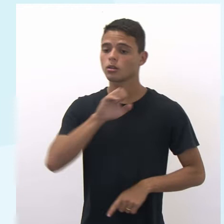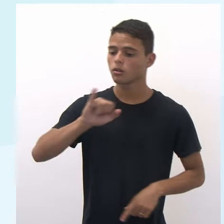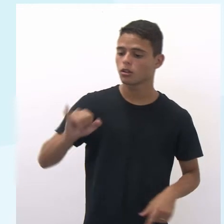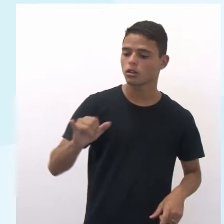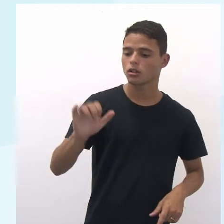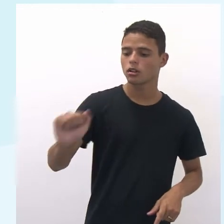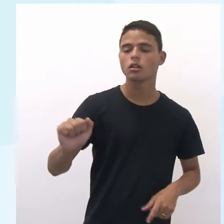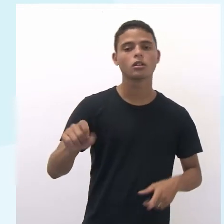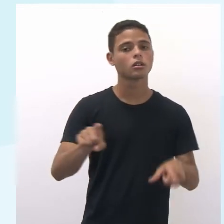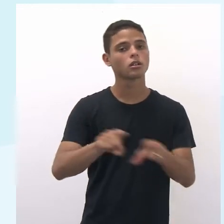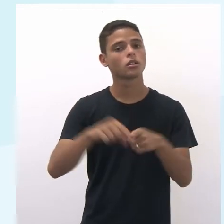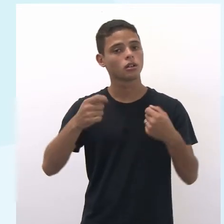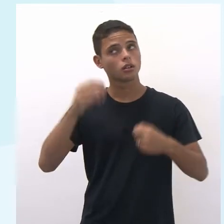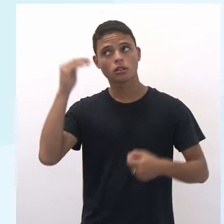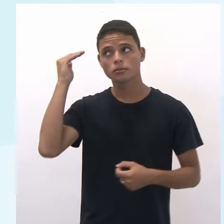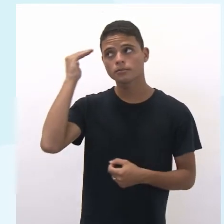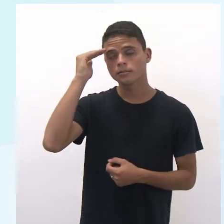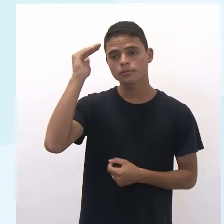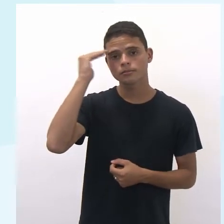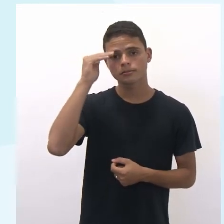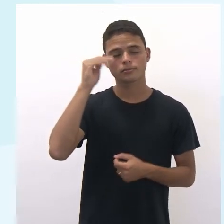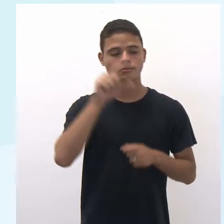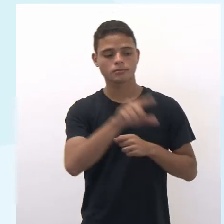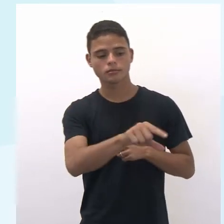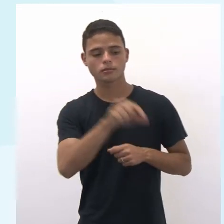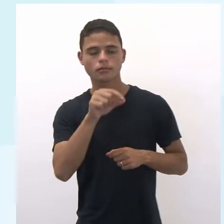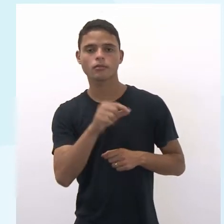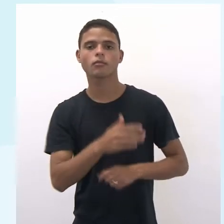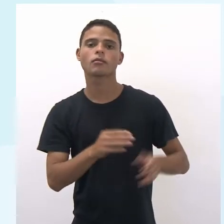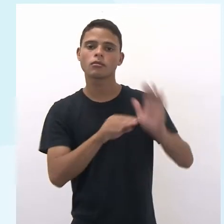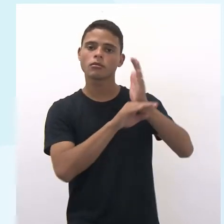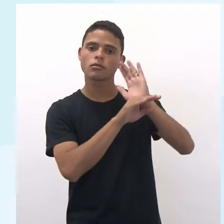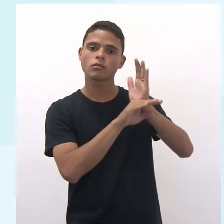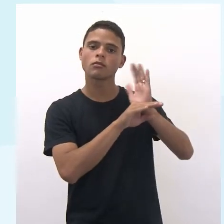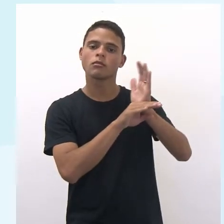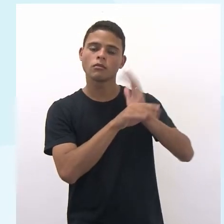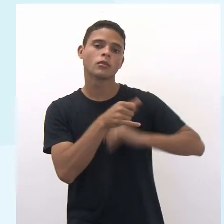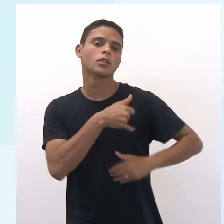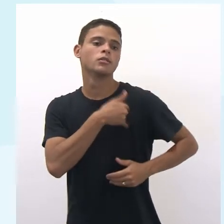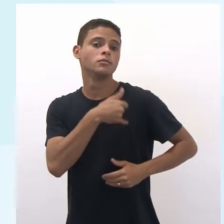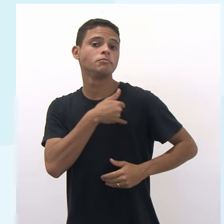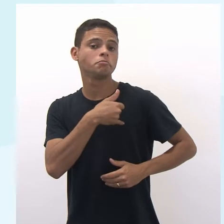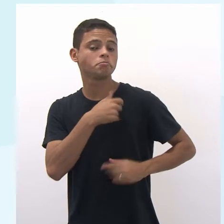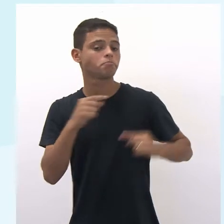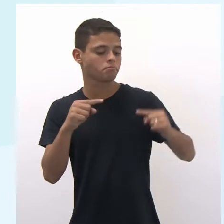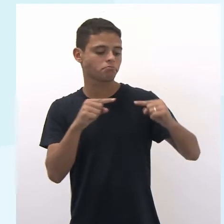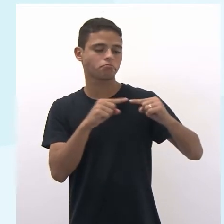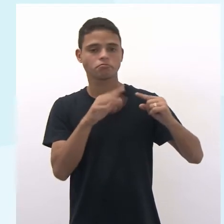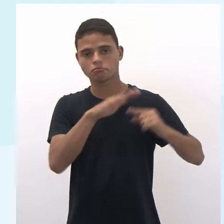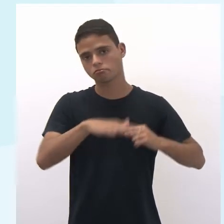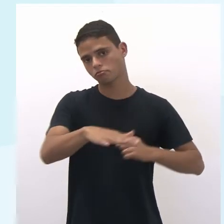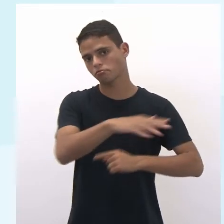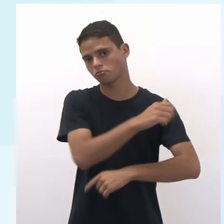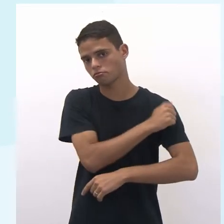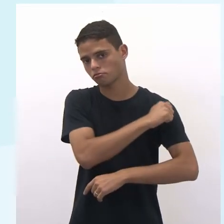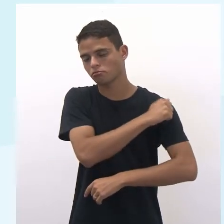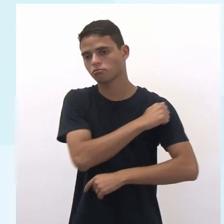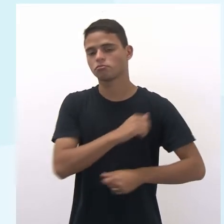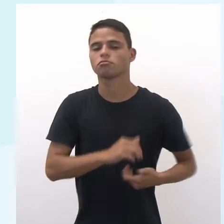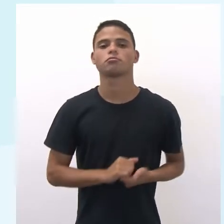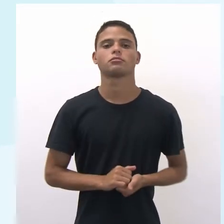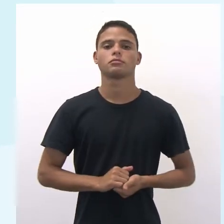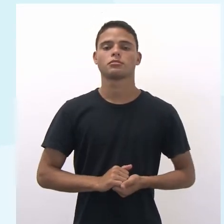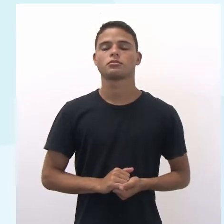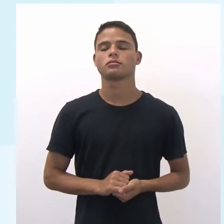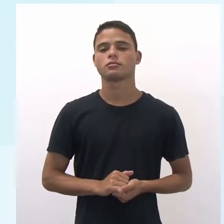gente precisa entender, na hora de escolher um vídeo, qual é a faixa etária do nosso estudante, se está de acordo com a faixa etária